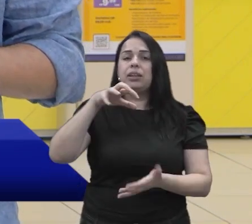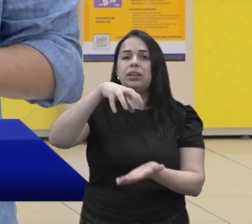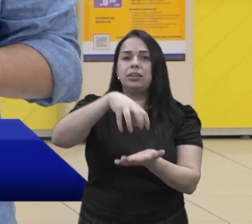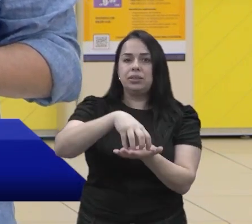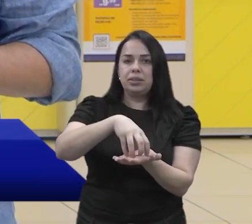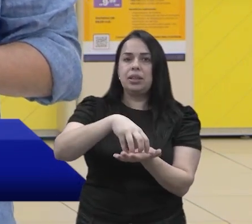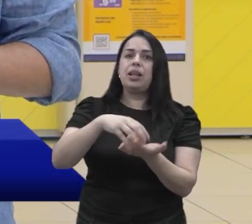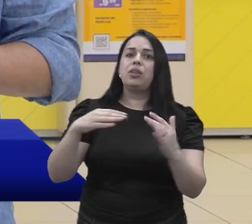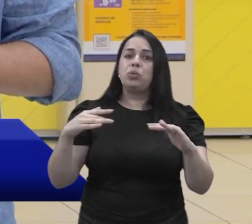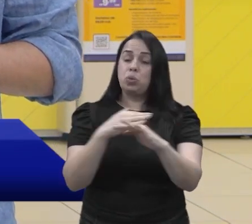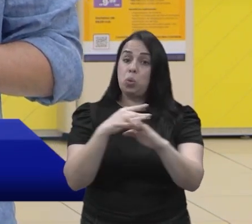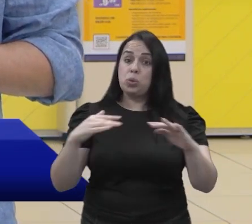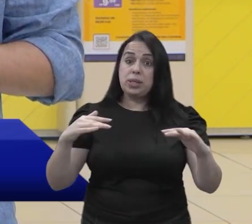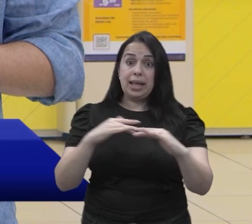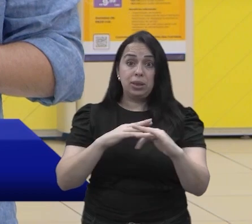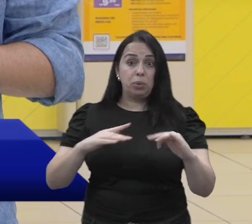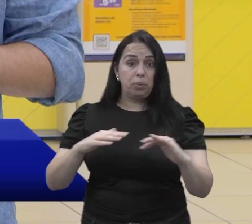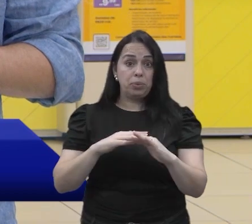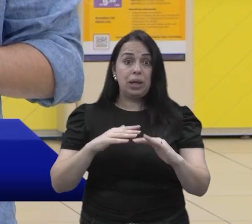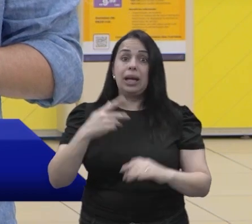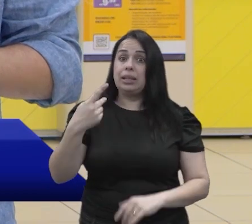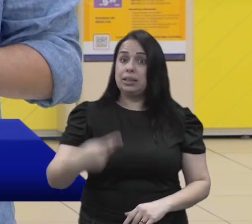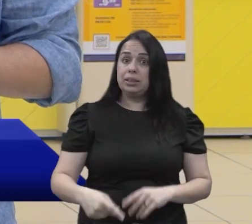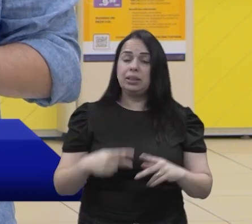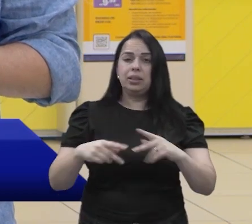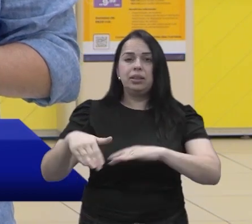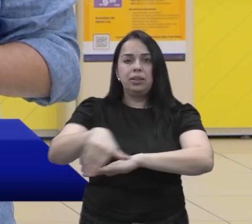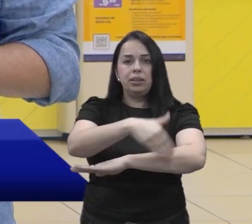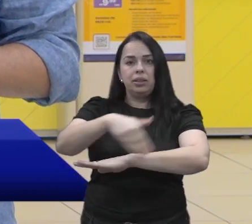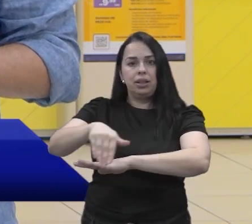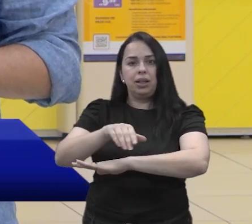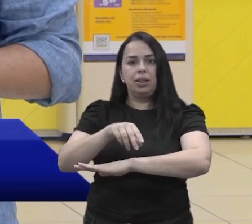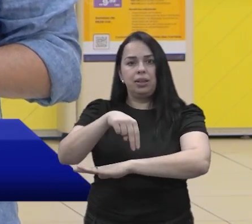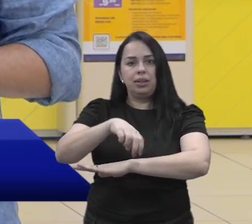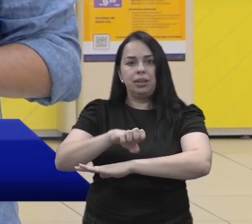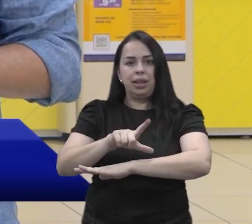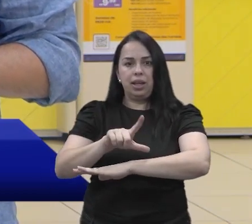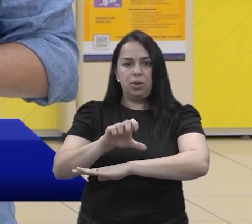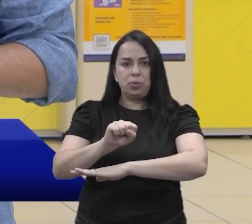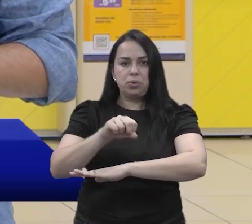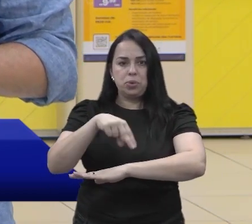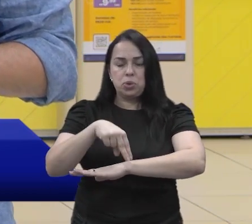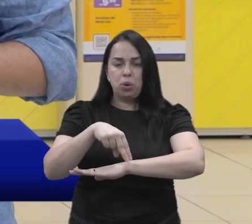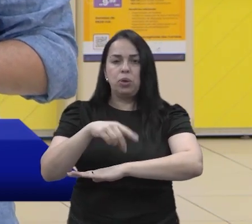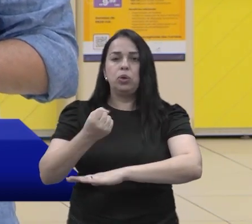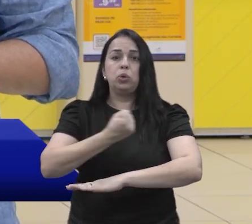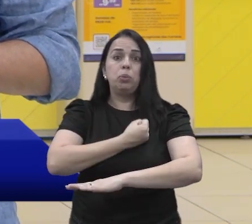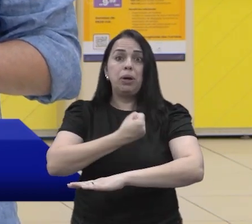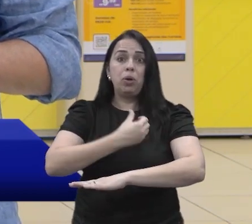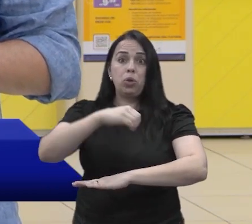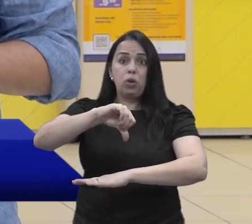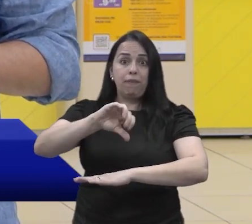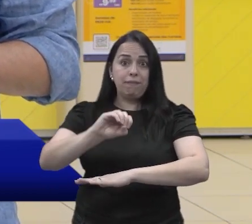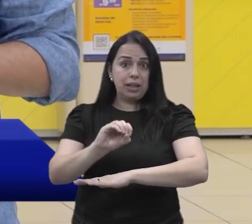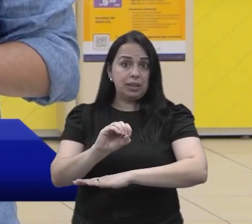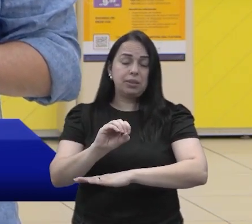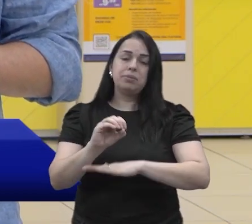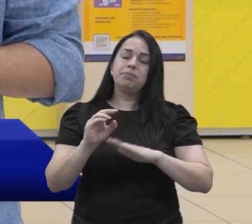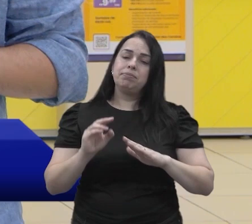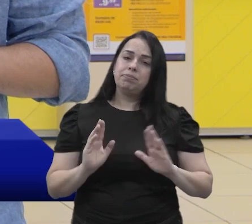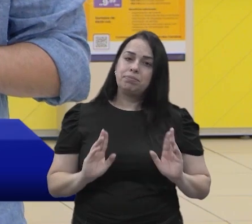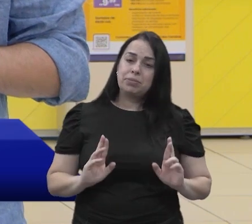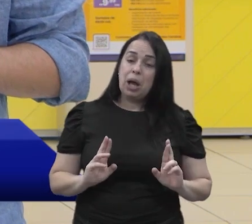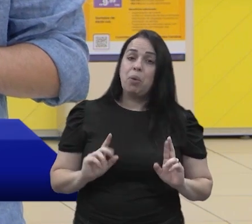escolher aqui uma carta. Olha só, aqui em São José esse trabalho é centralizado na agência justamente